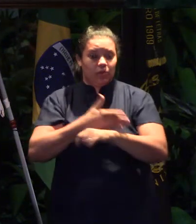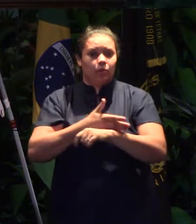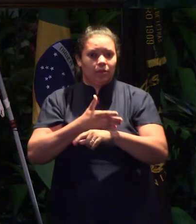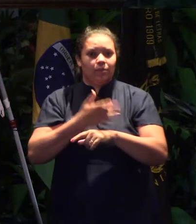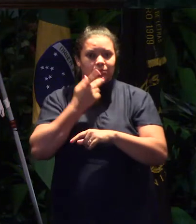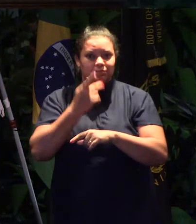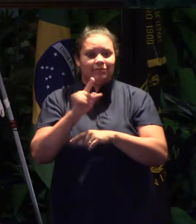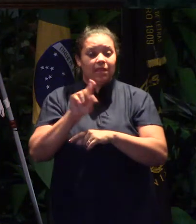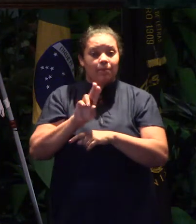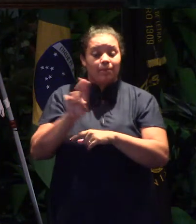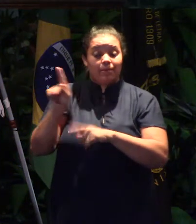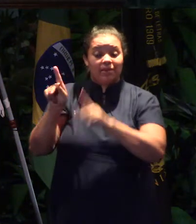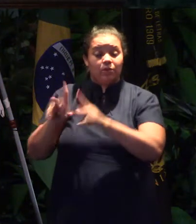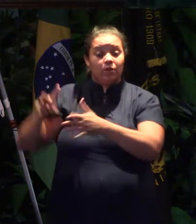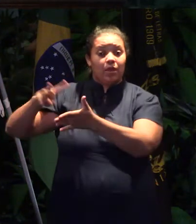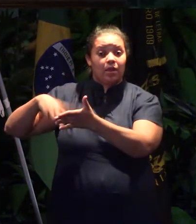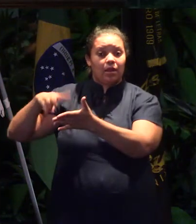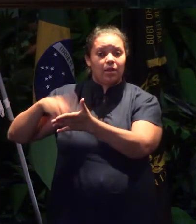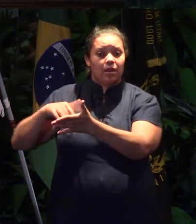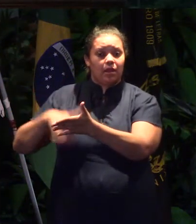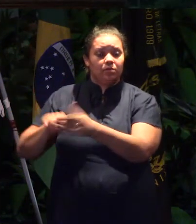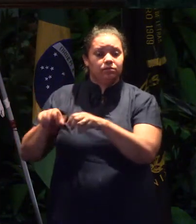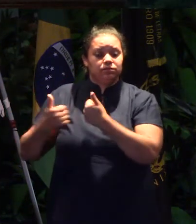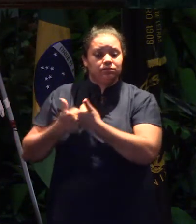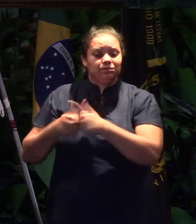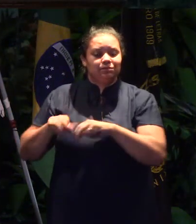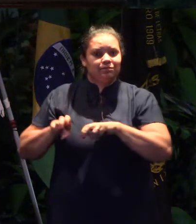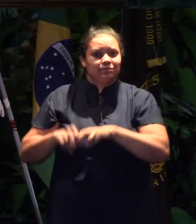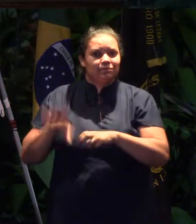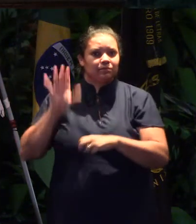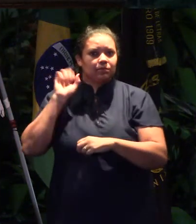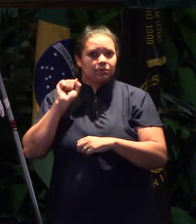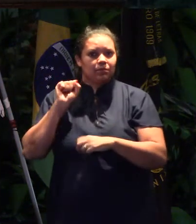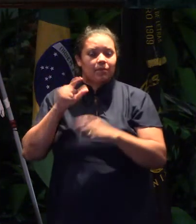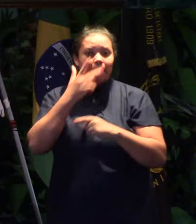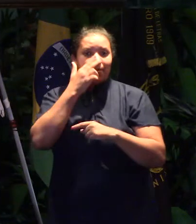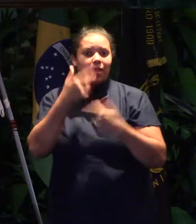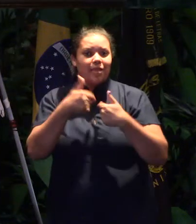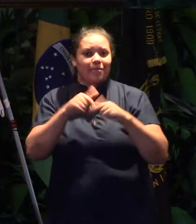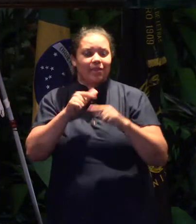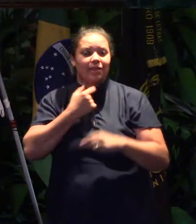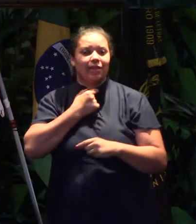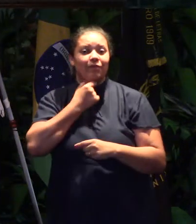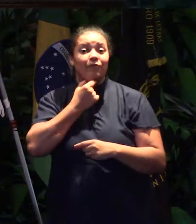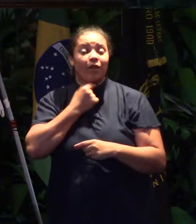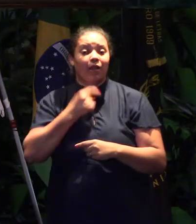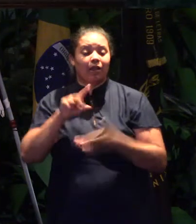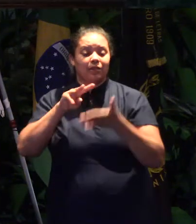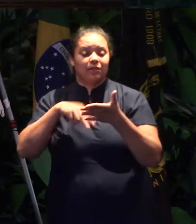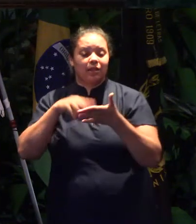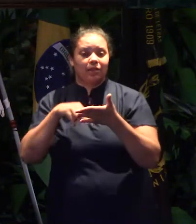costumamos chamar de ledor, ou seja, aquele que empresta a sua voz para ler para alguém.